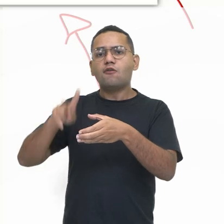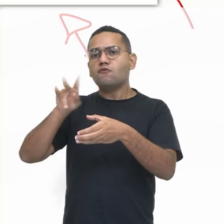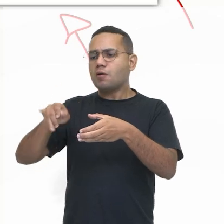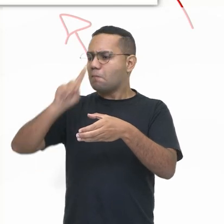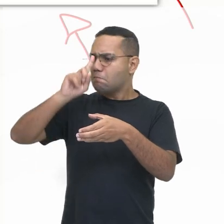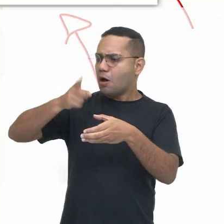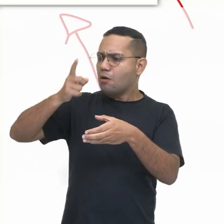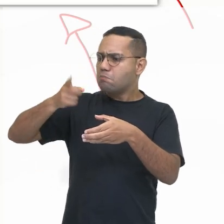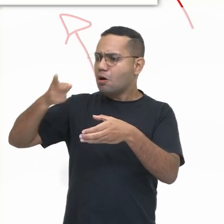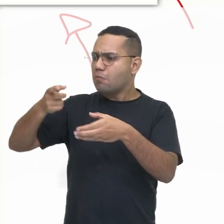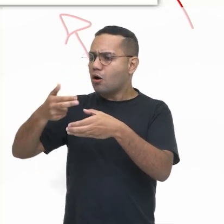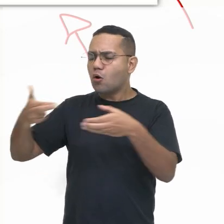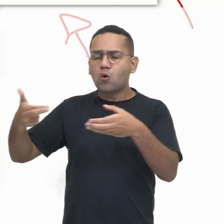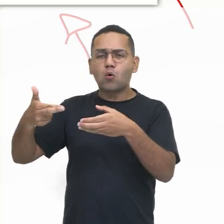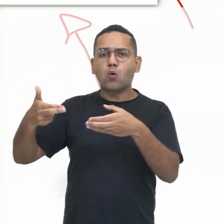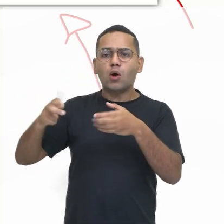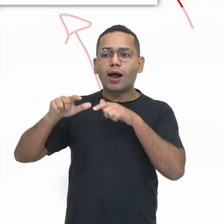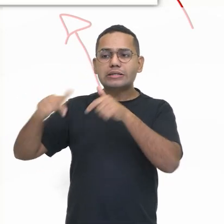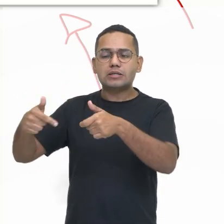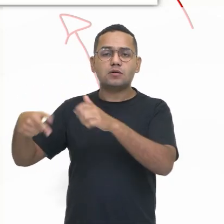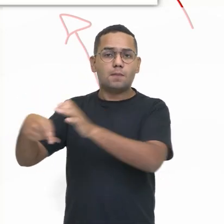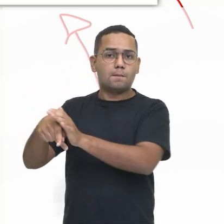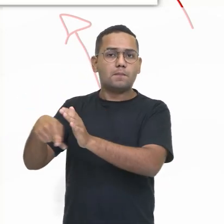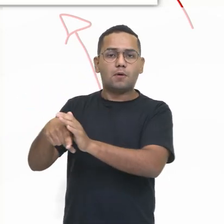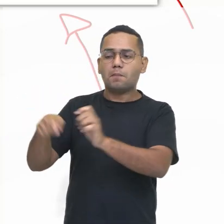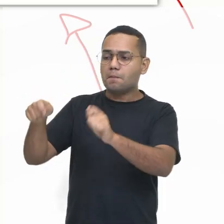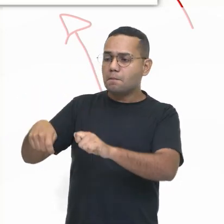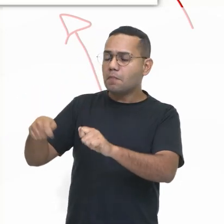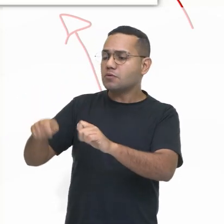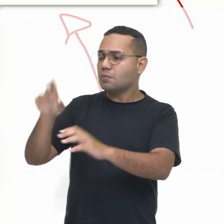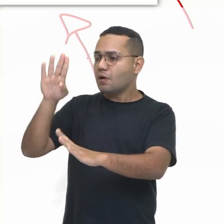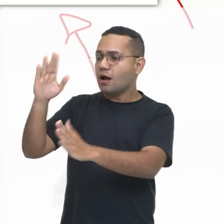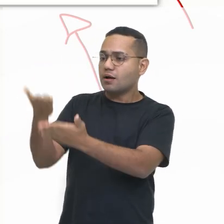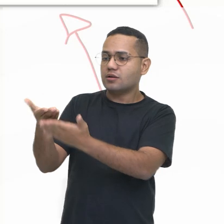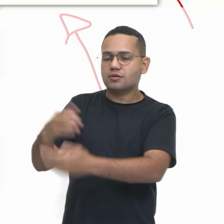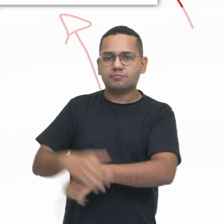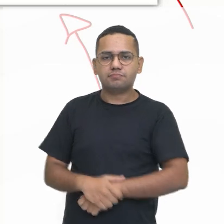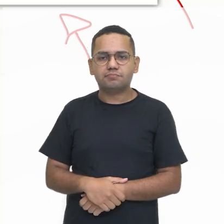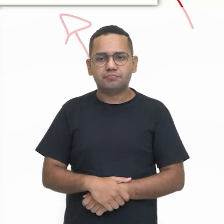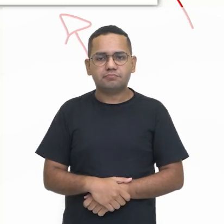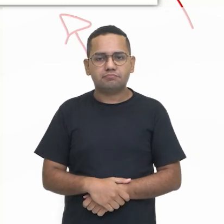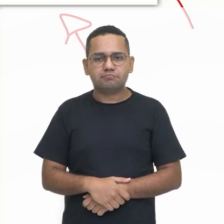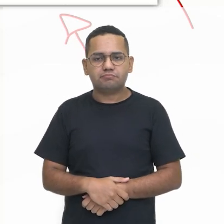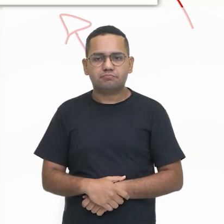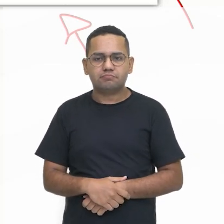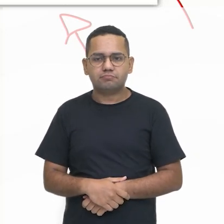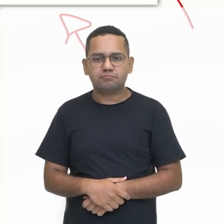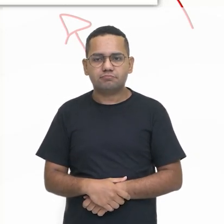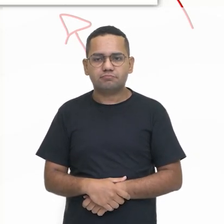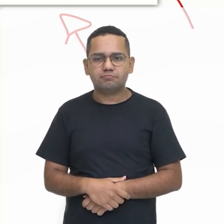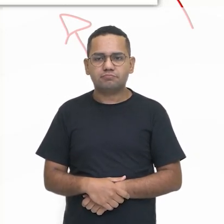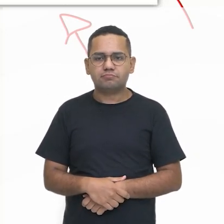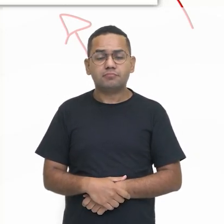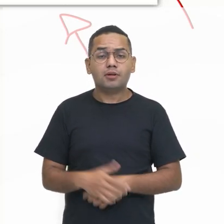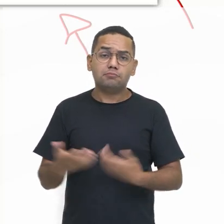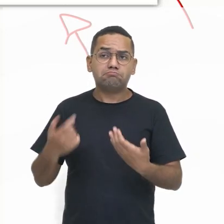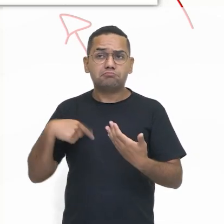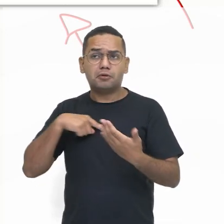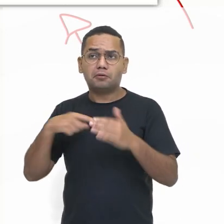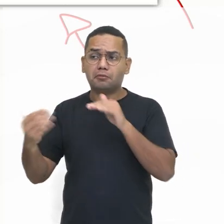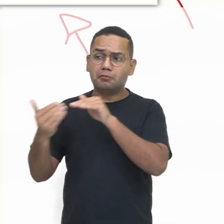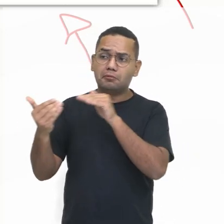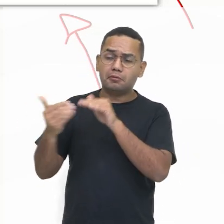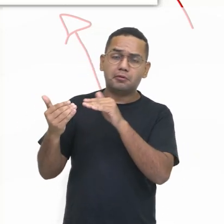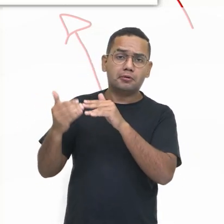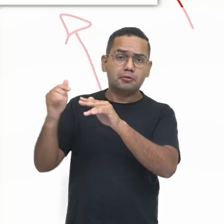que a gente tem que fazer, o que a gente tem que acreditar. E nós fazemos e acreditamos. Isso é muito preocupante.